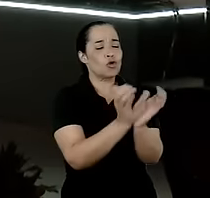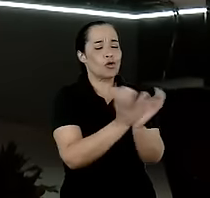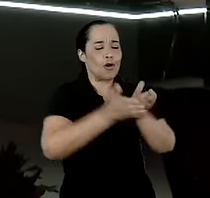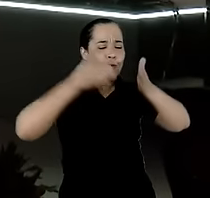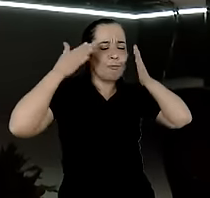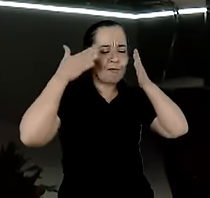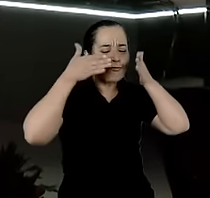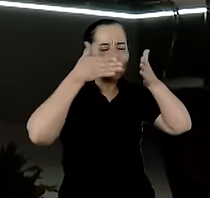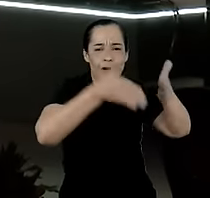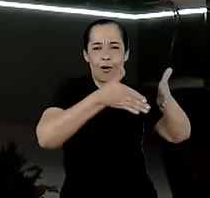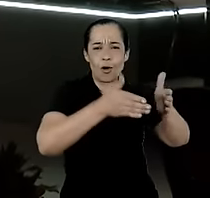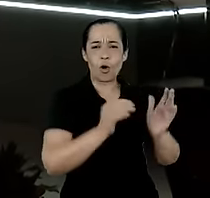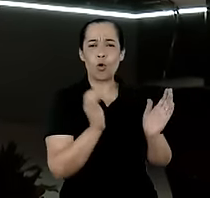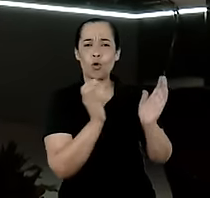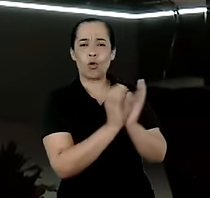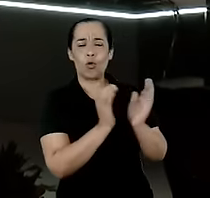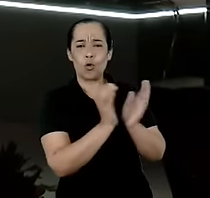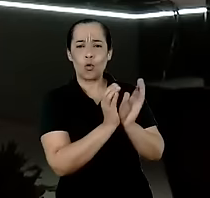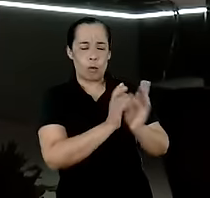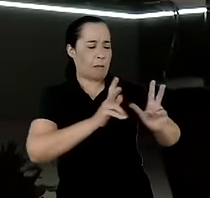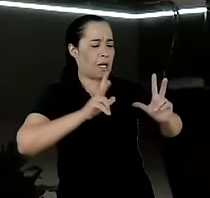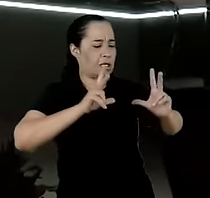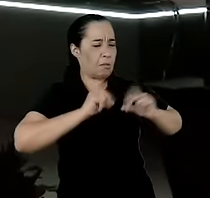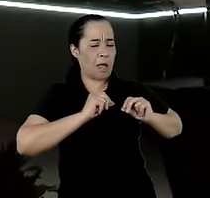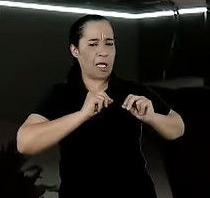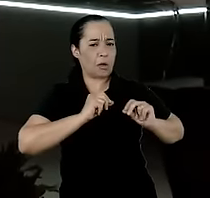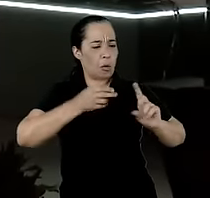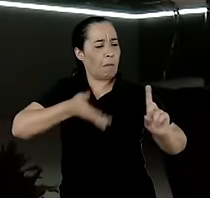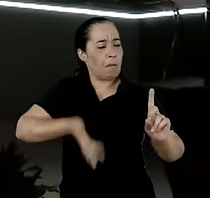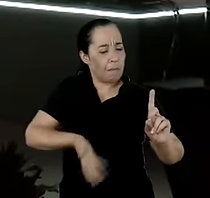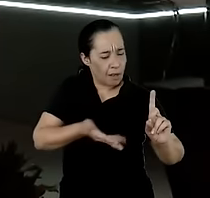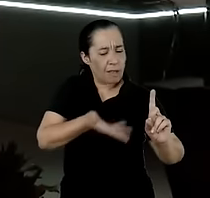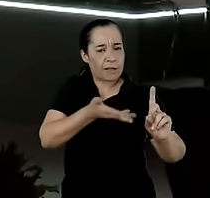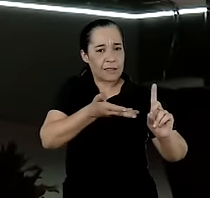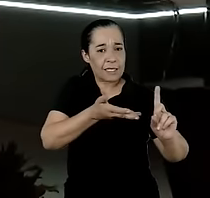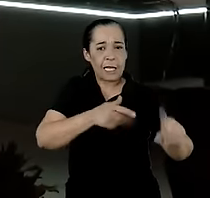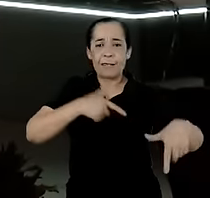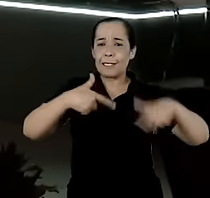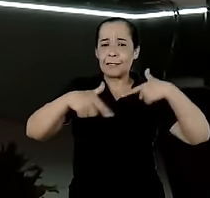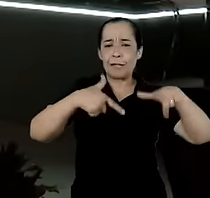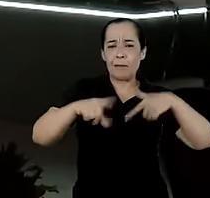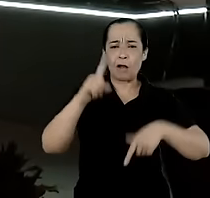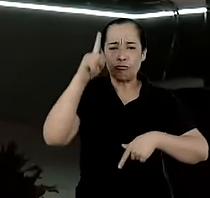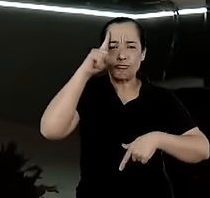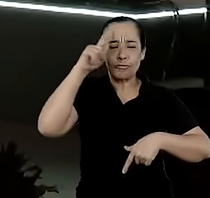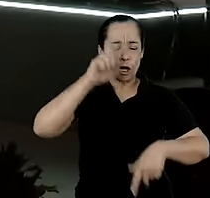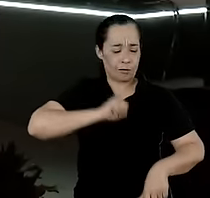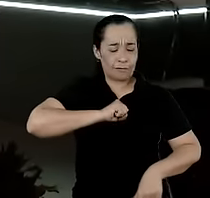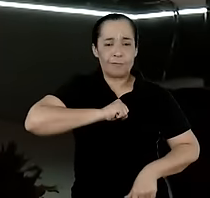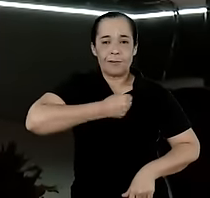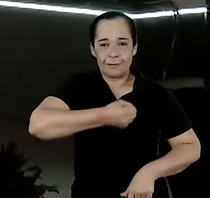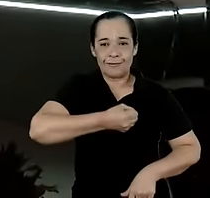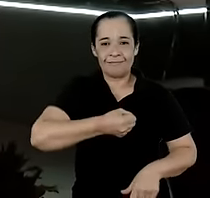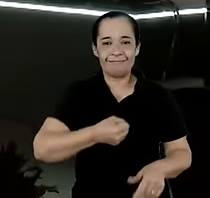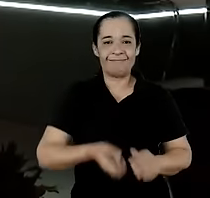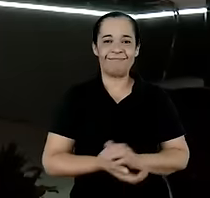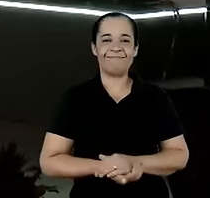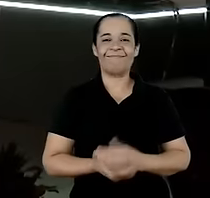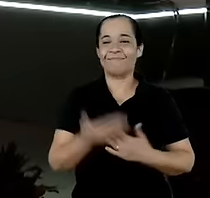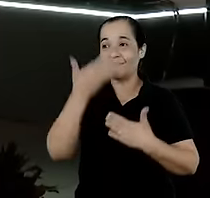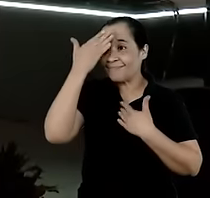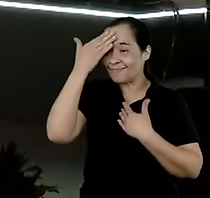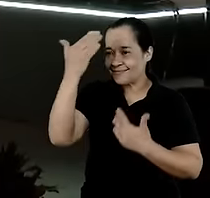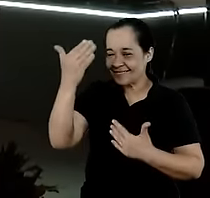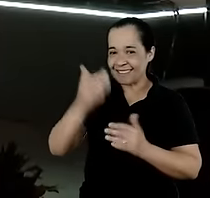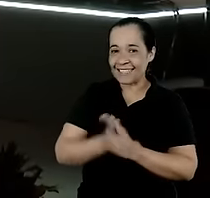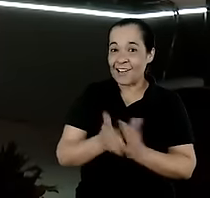meritocracia e assim trabalhar muito todo dia pegar aqui obrigada começar aqui